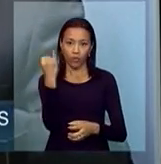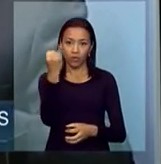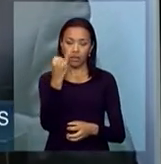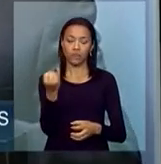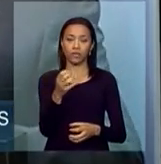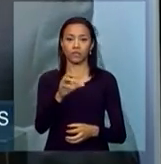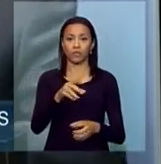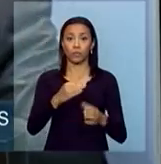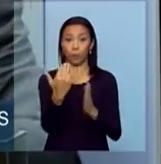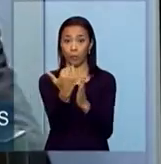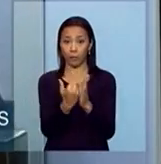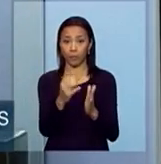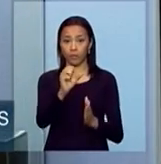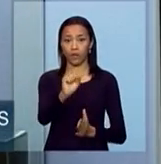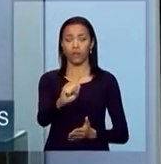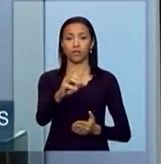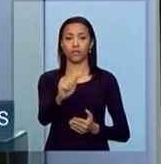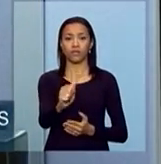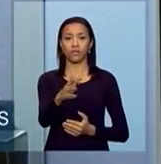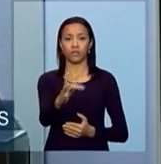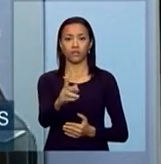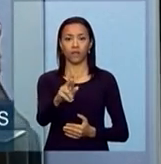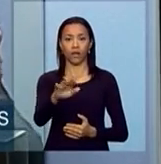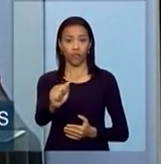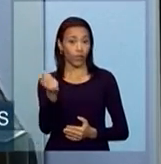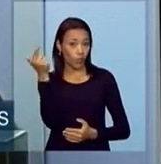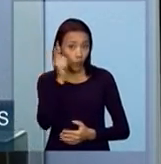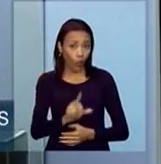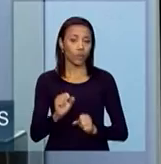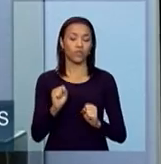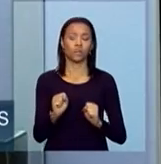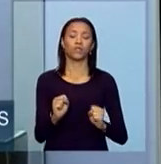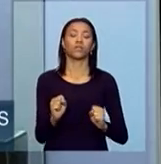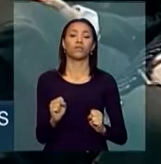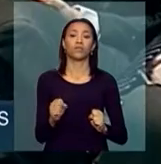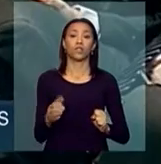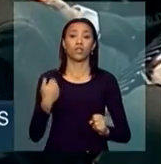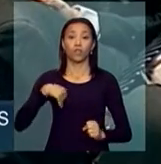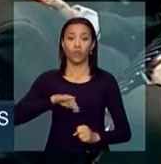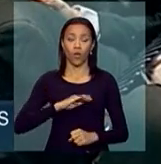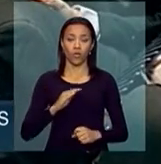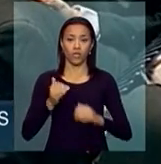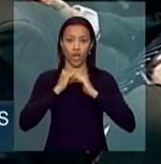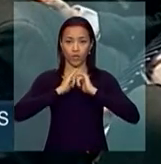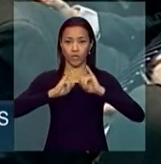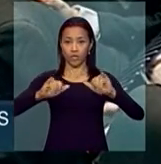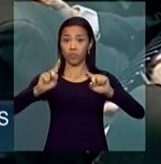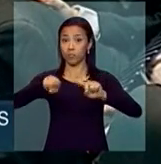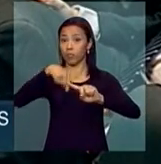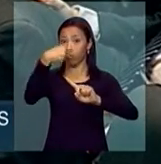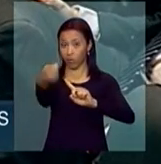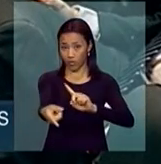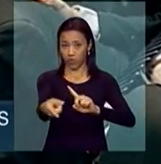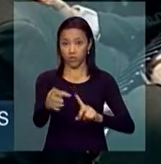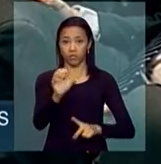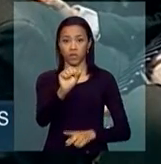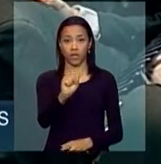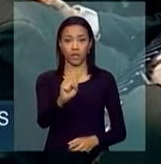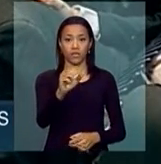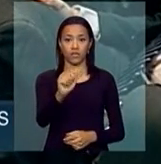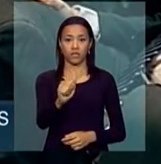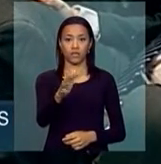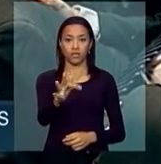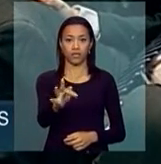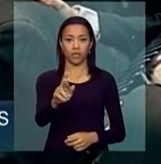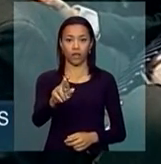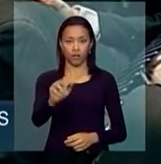dizer que maior do que o que nós executamos é o que nós anunciamos para a próxima safra. E vou fazer essa